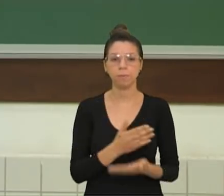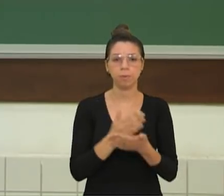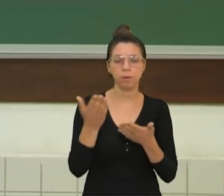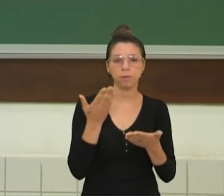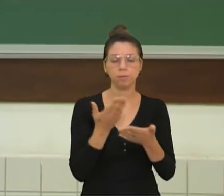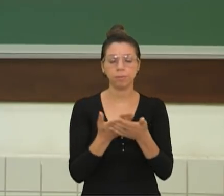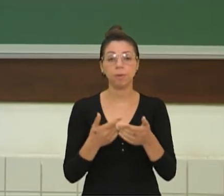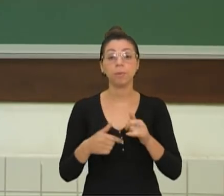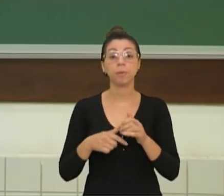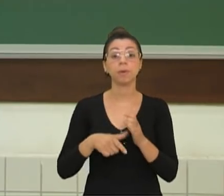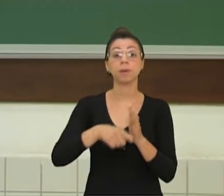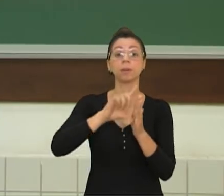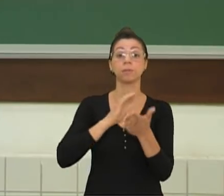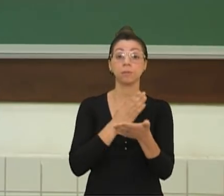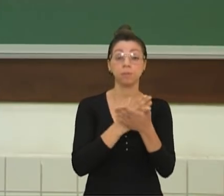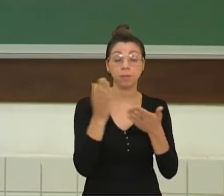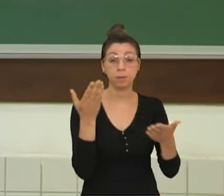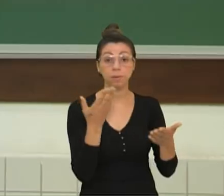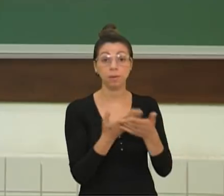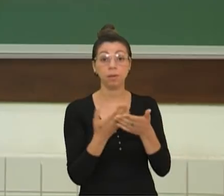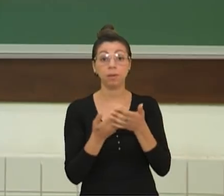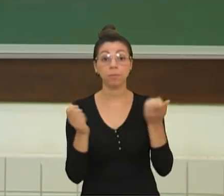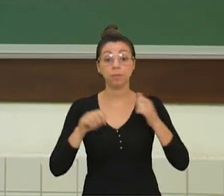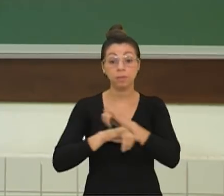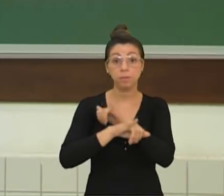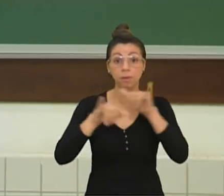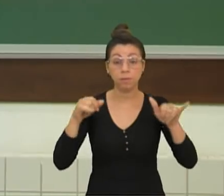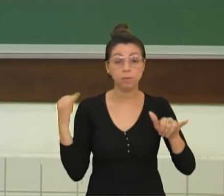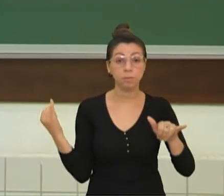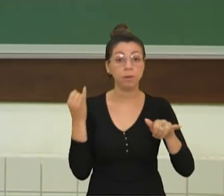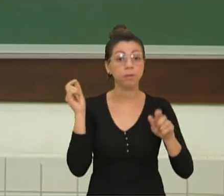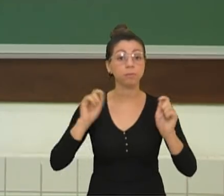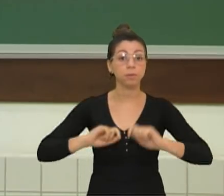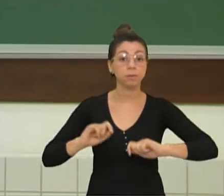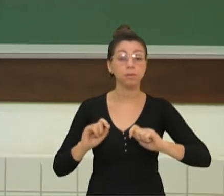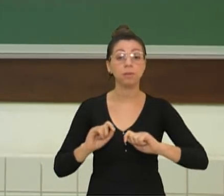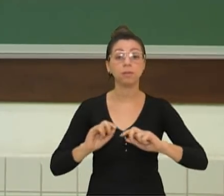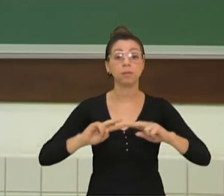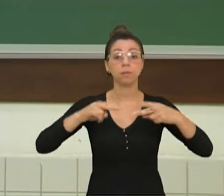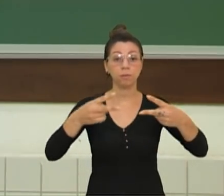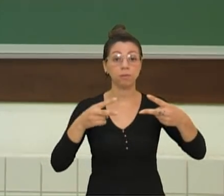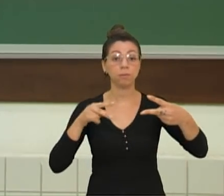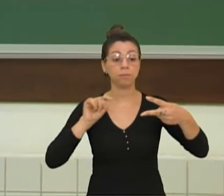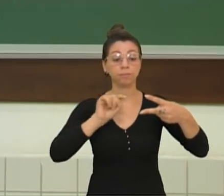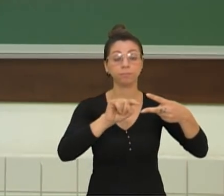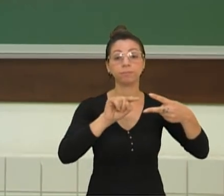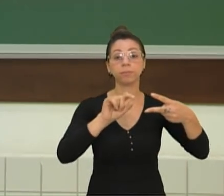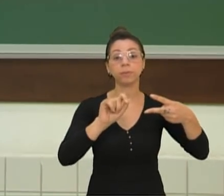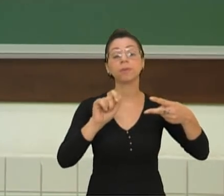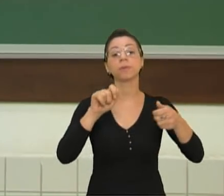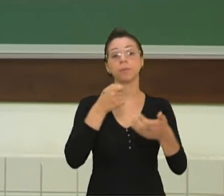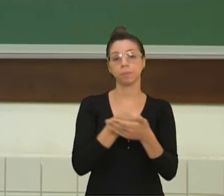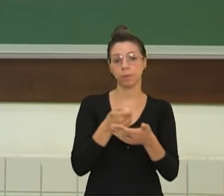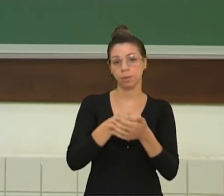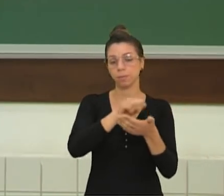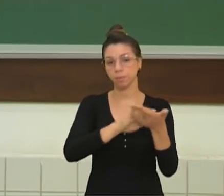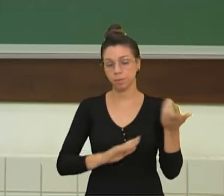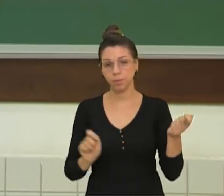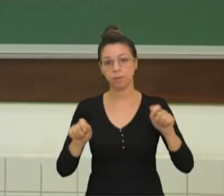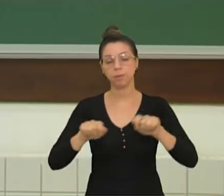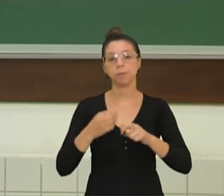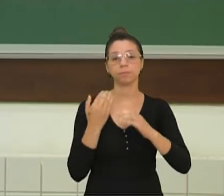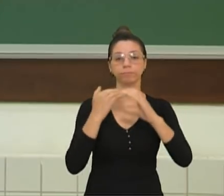vocês começarem a aula, não deixem de registrar a vossa presença no Google Classroom, tá? Nas atividades lá obrigatórias e realizá-las